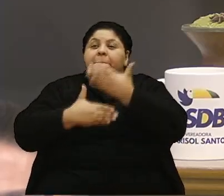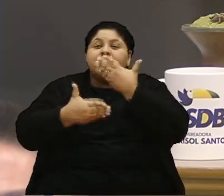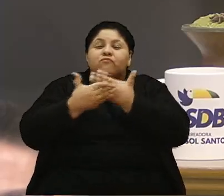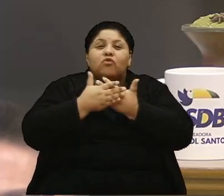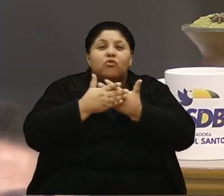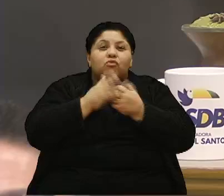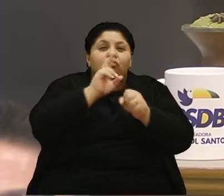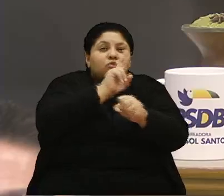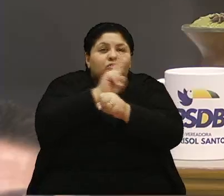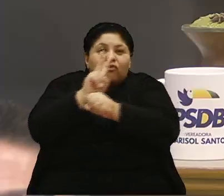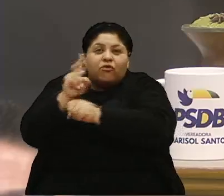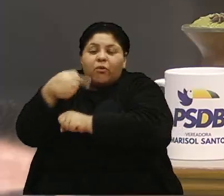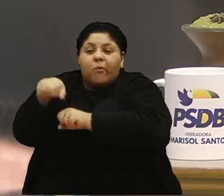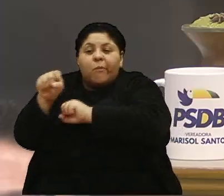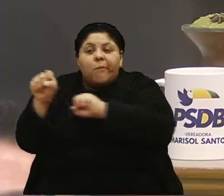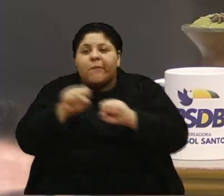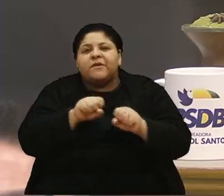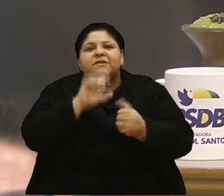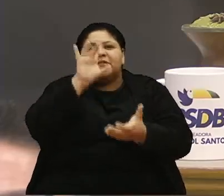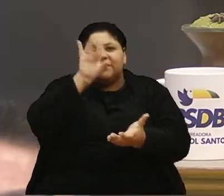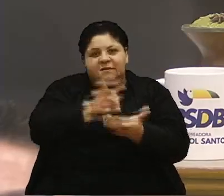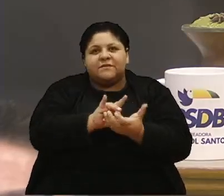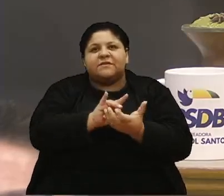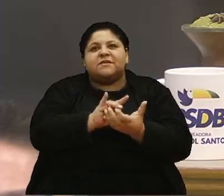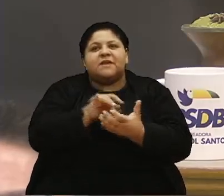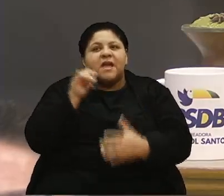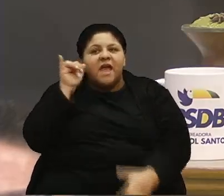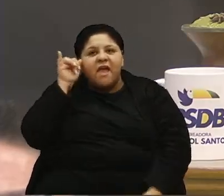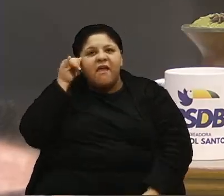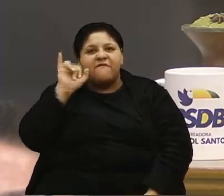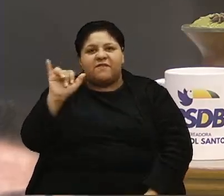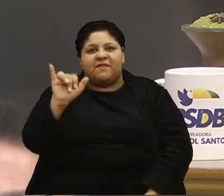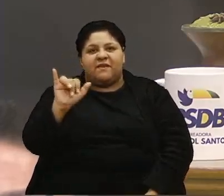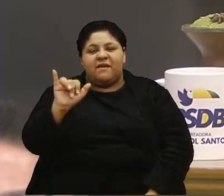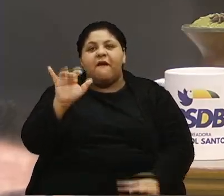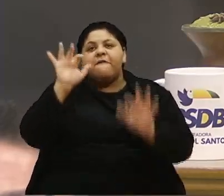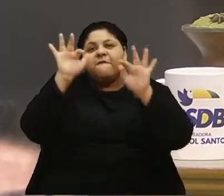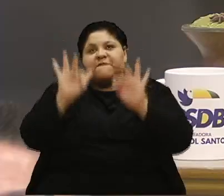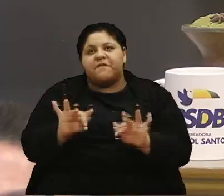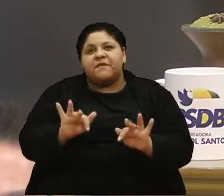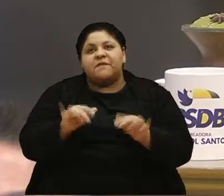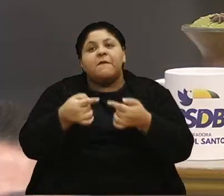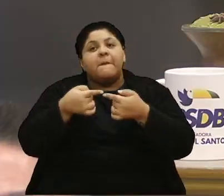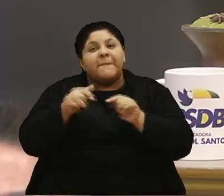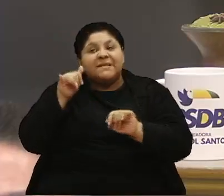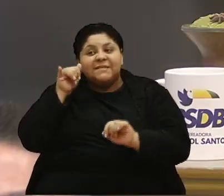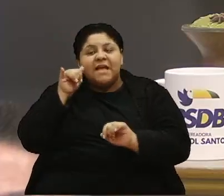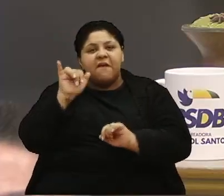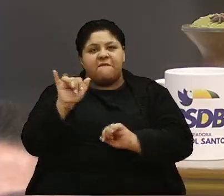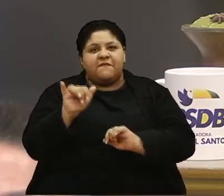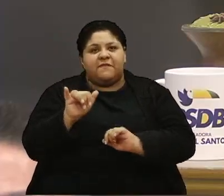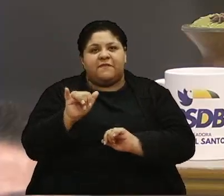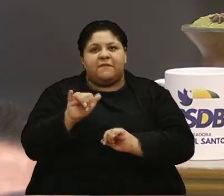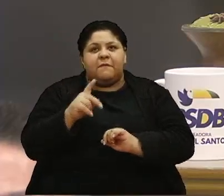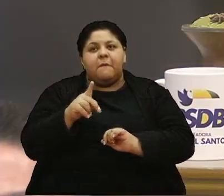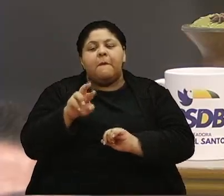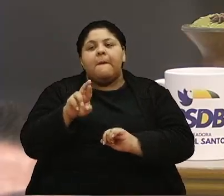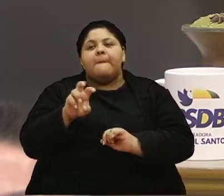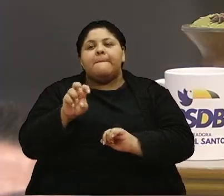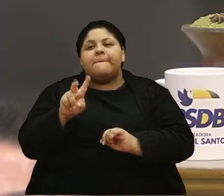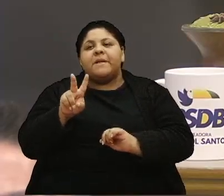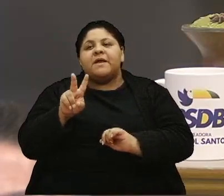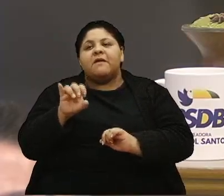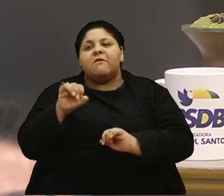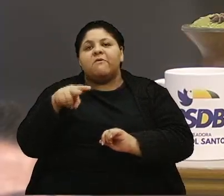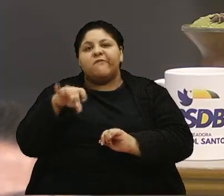para que a gente possa efetivamente prevenir, né? Combater, mas prevenir acima de qualquer coisa. E a gente